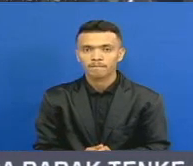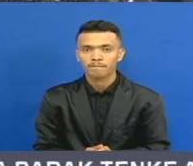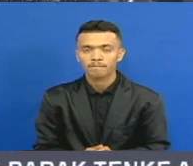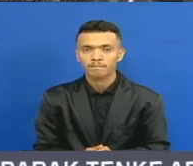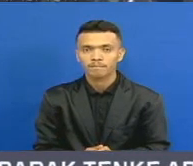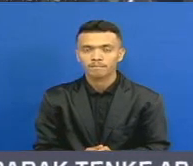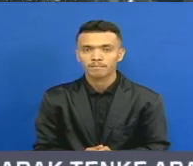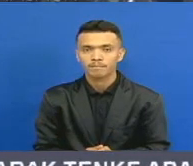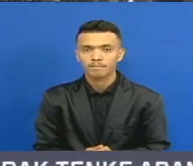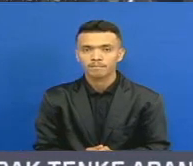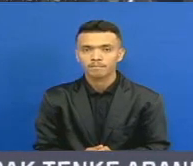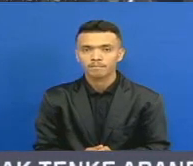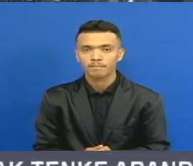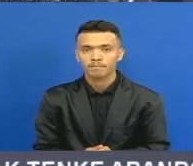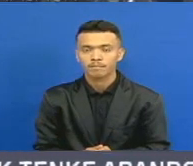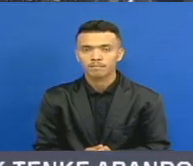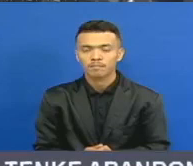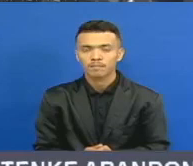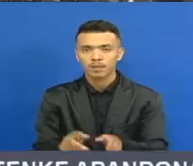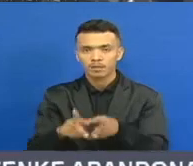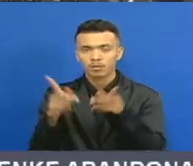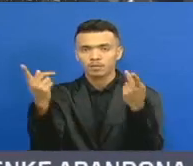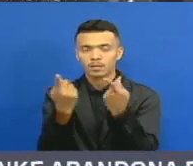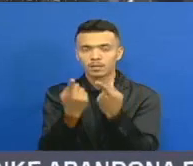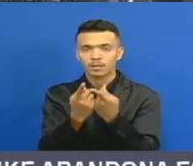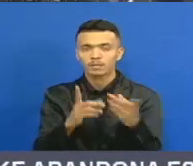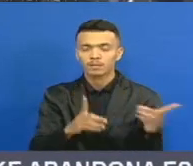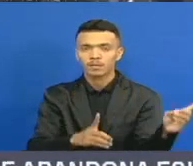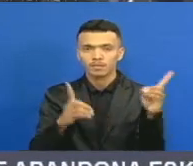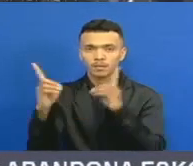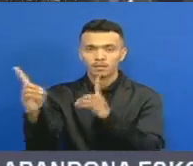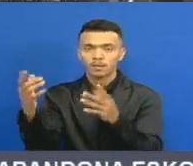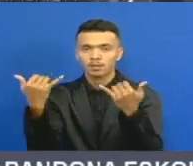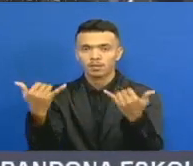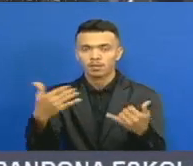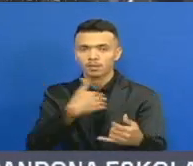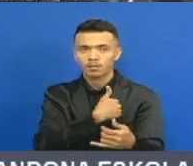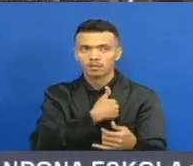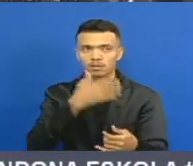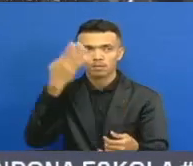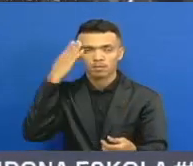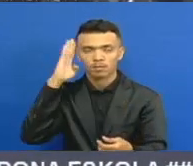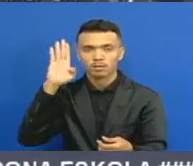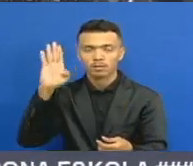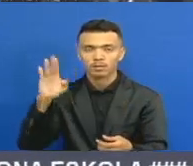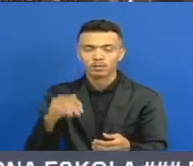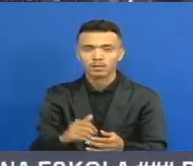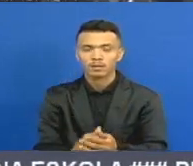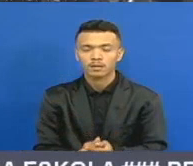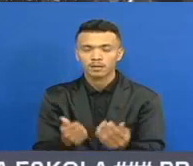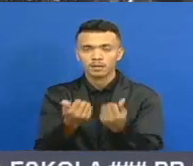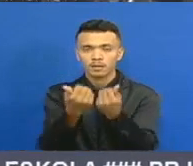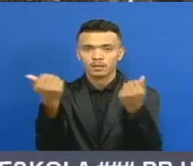quem, lá tem companhia se é macar, lá tem companhia se é macer, tu agora se dá quanto é, ok, ali a todo né, ia ansa ali